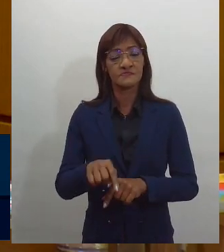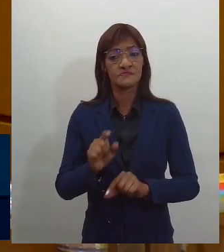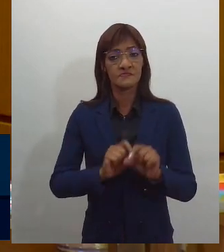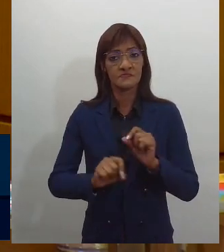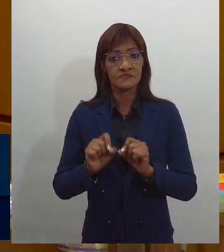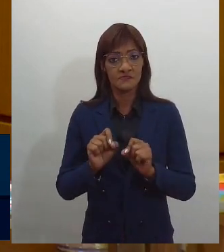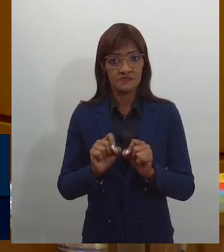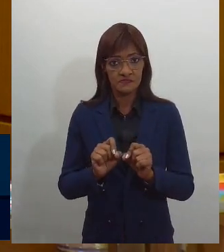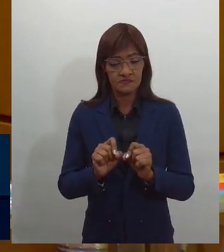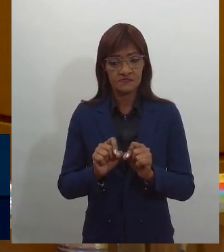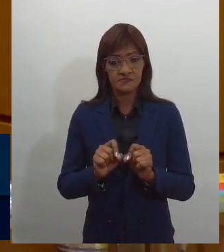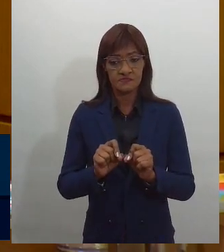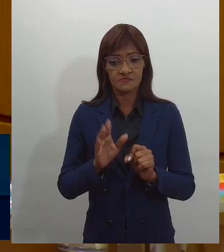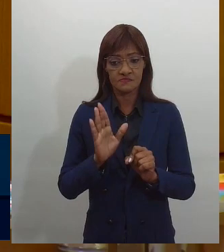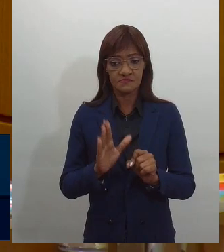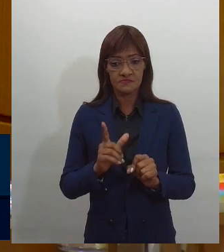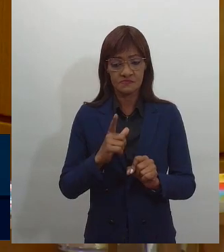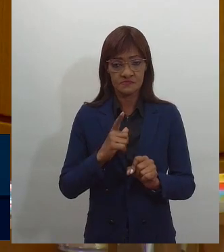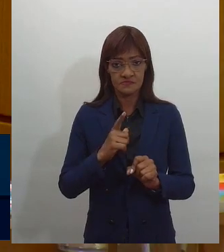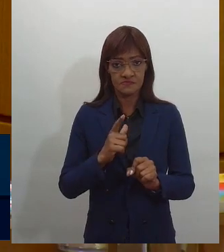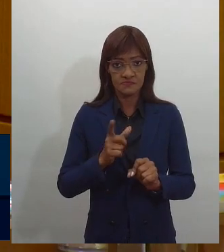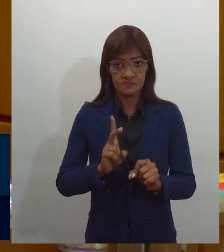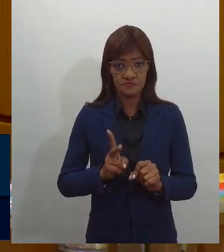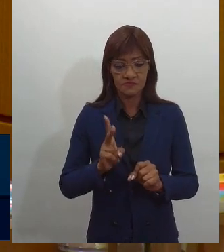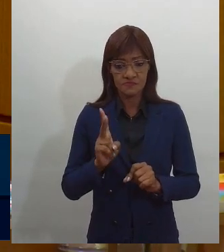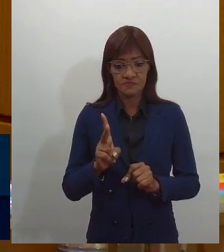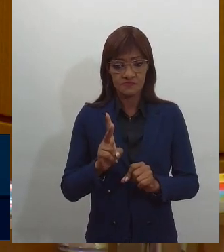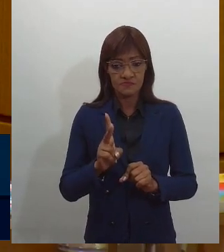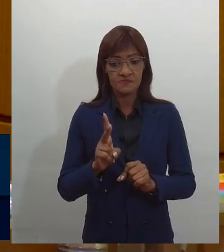bolsa mensal no valor de